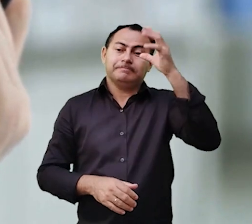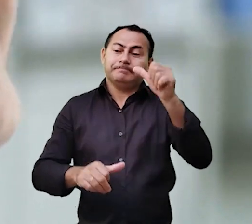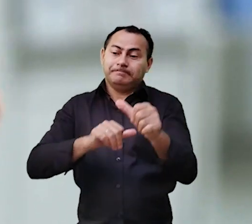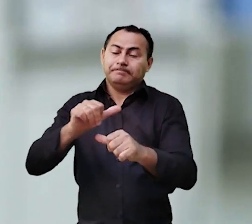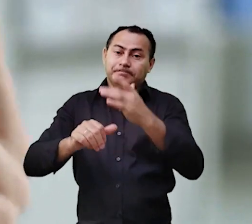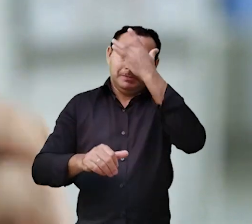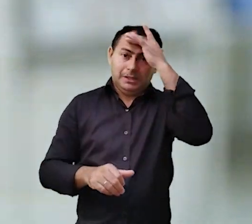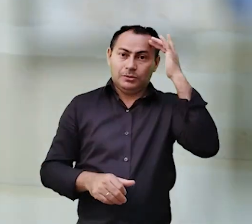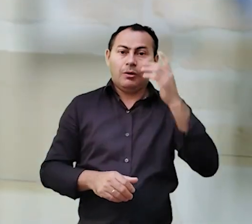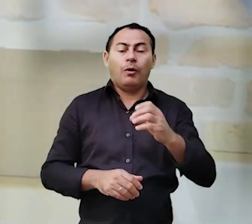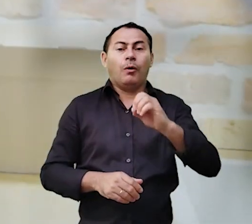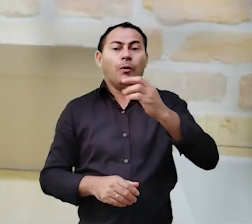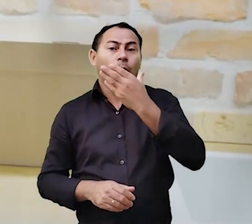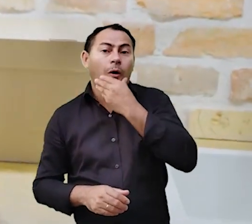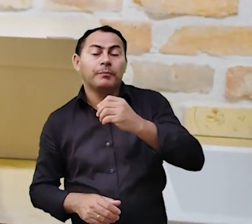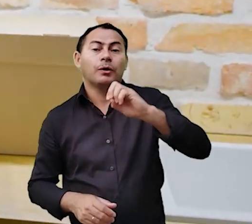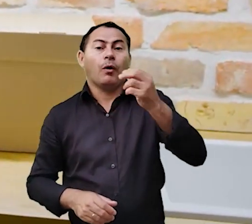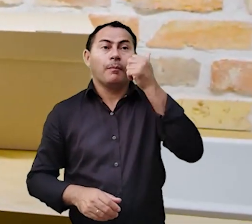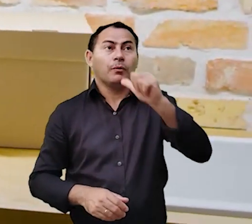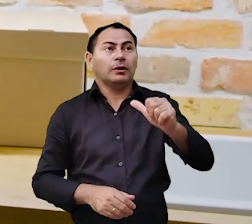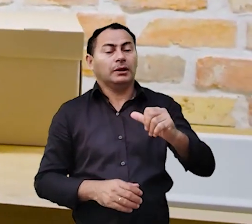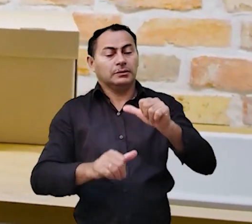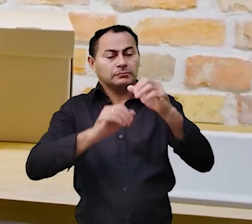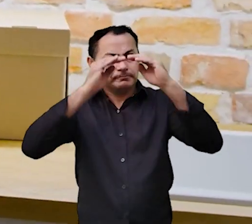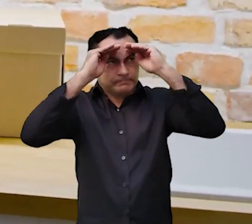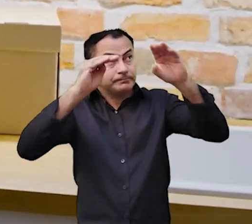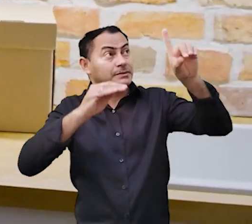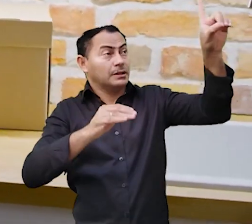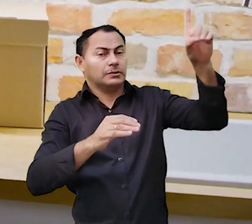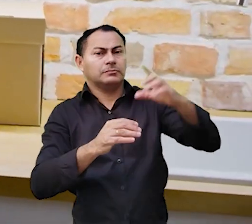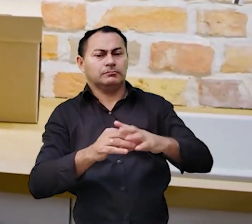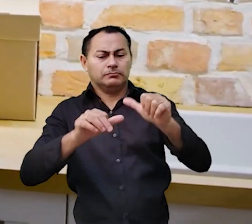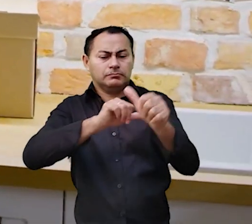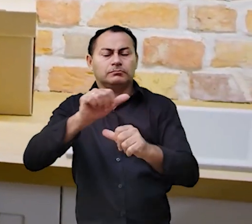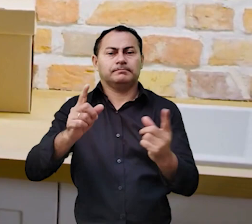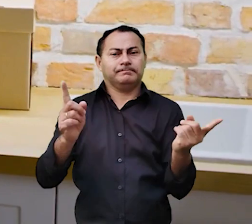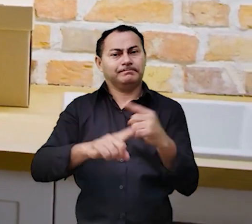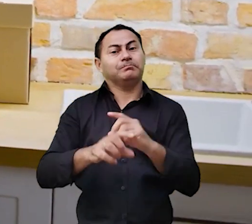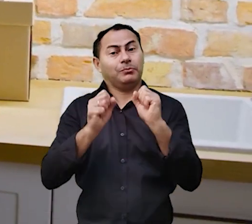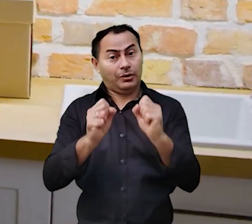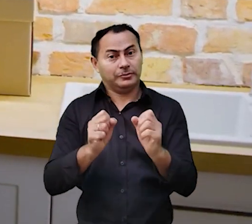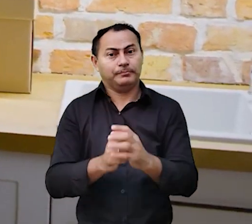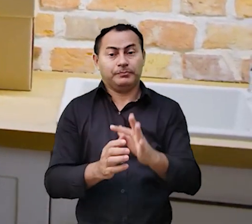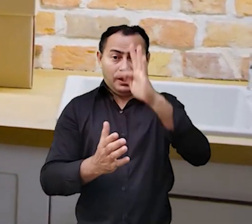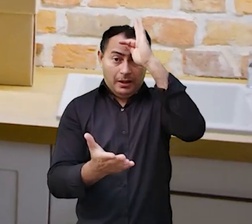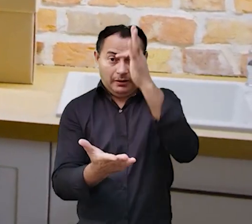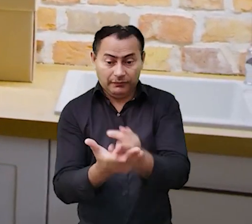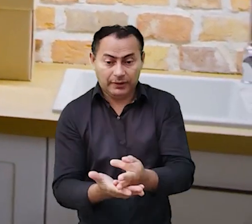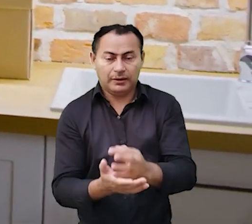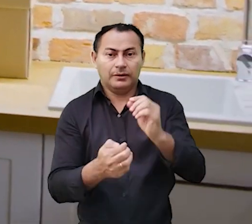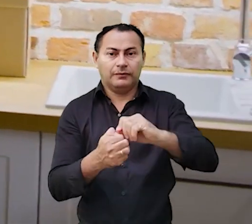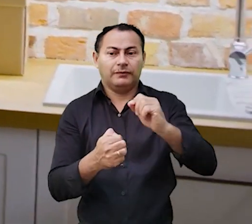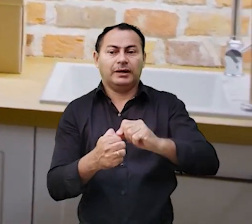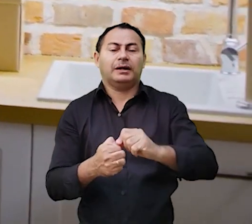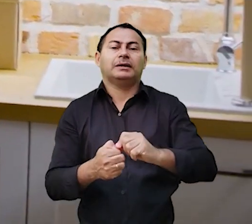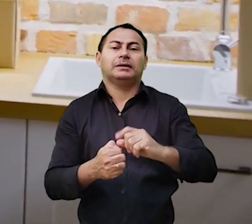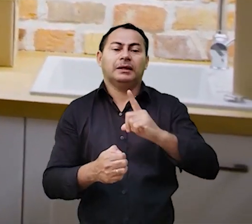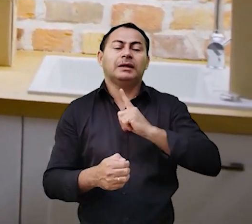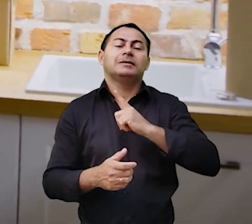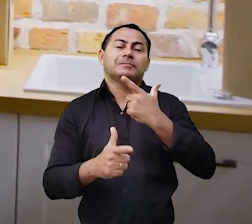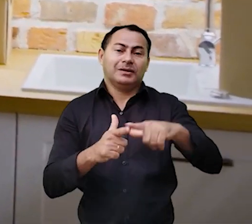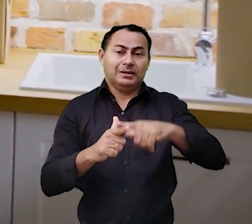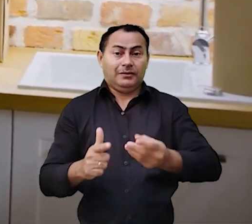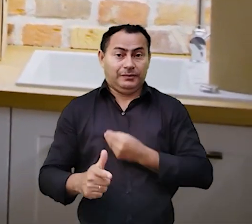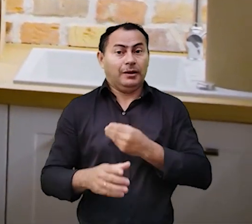se tornar um homem ou uma mulher temente a Deus pode significar exatamente o contrário. A fé pode levar a uma série